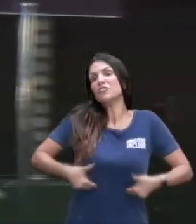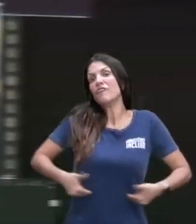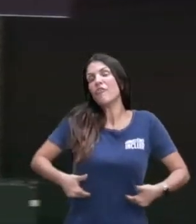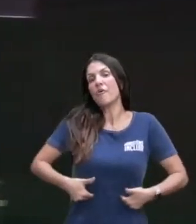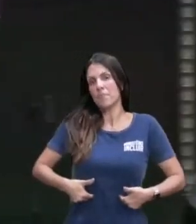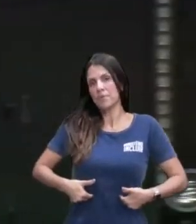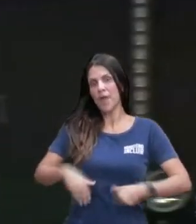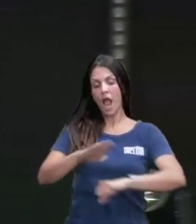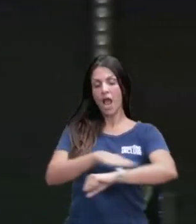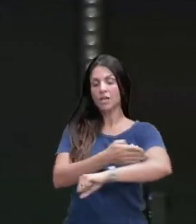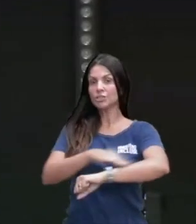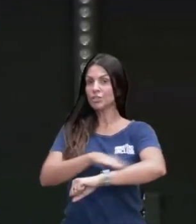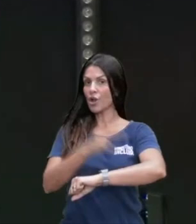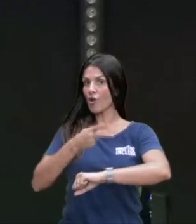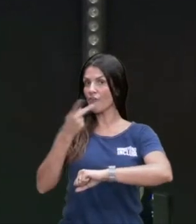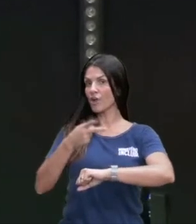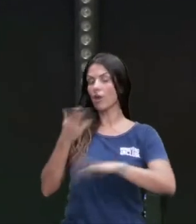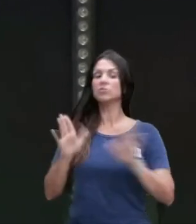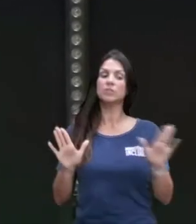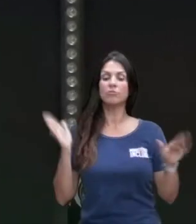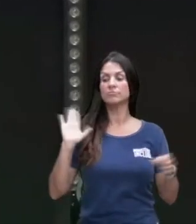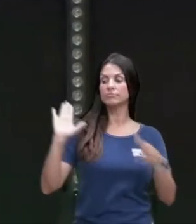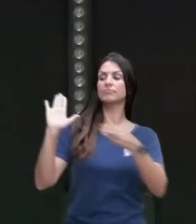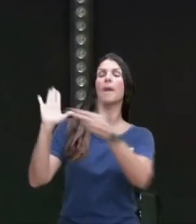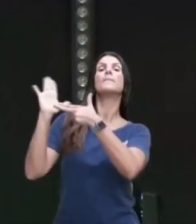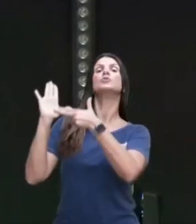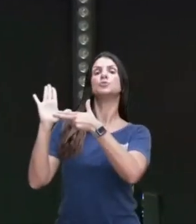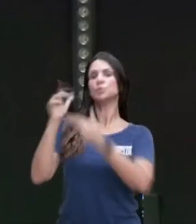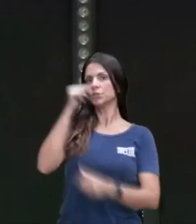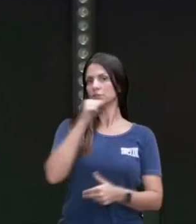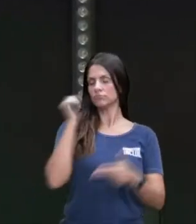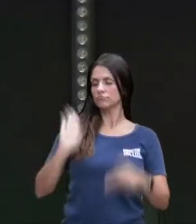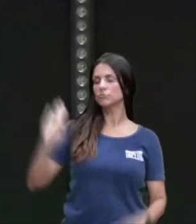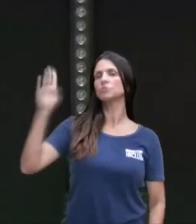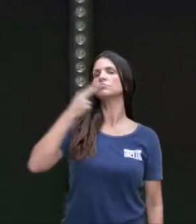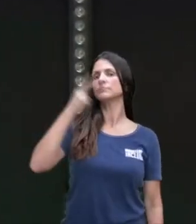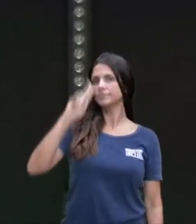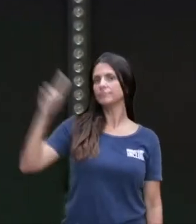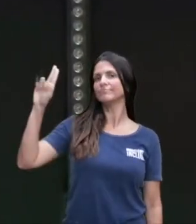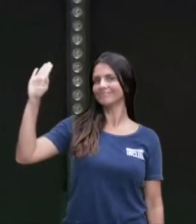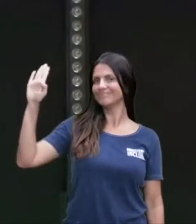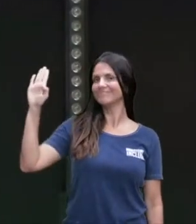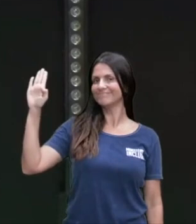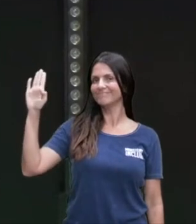e O Jackson falou assim então faz um juramento e